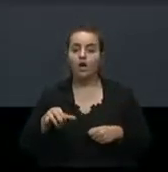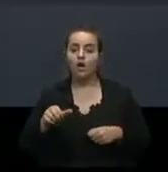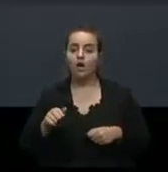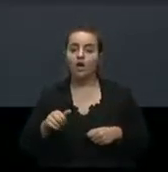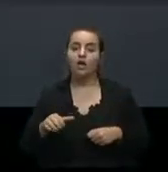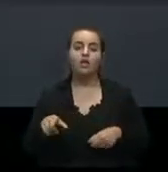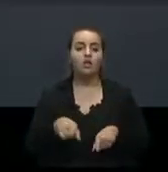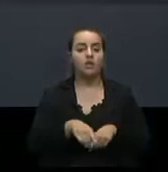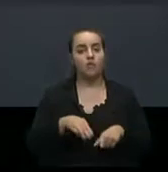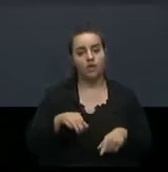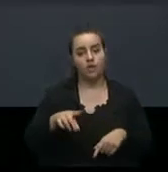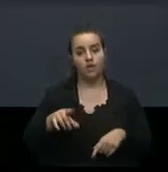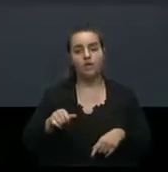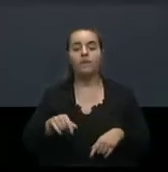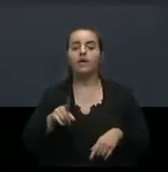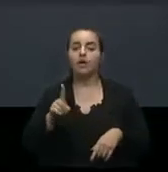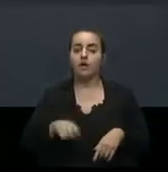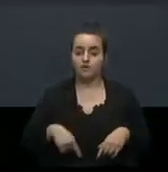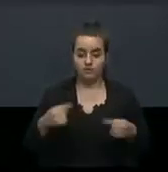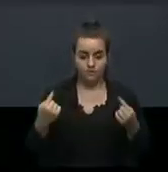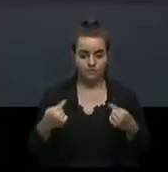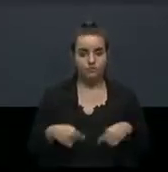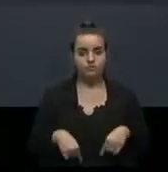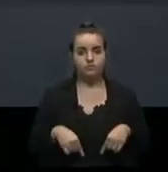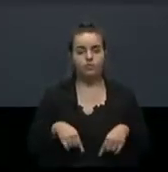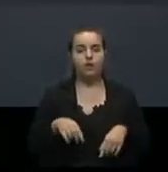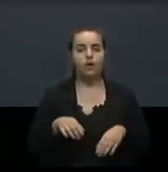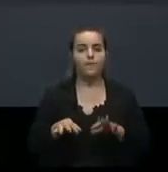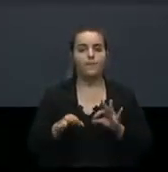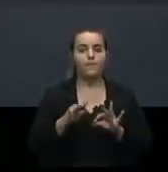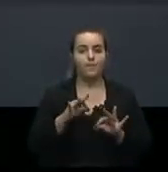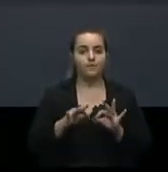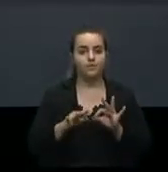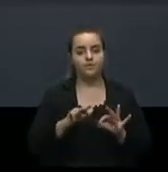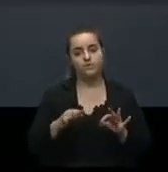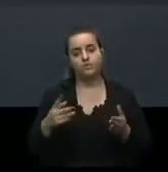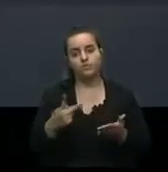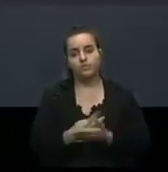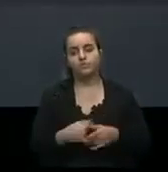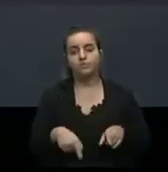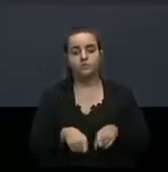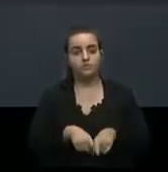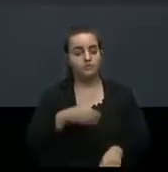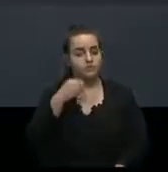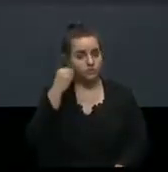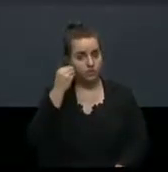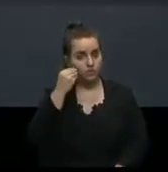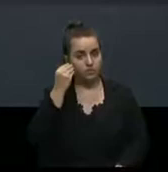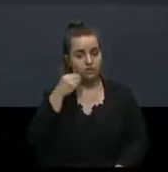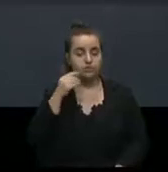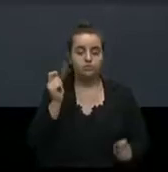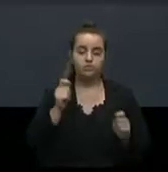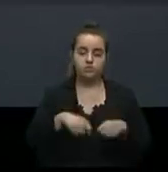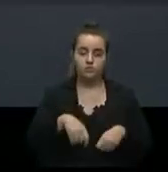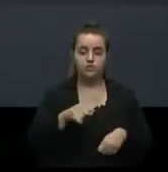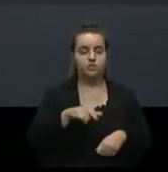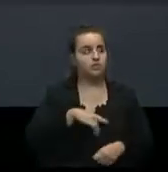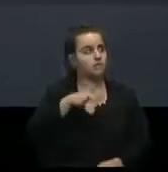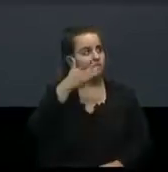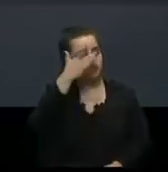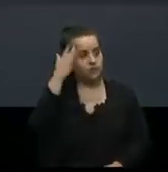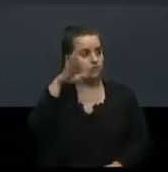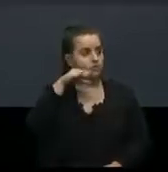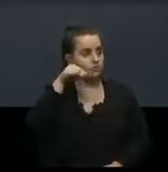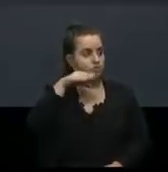média amostral, vai ser desafiado a medir margens de erro e vai testar hipóteses para saber se há funcionários com pesos